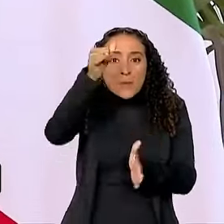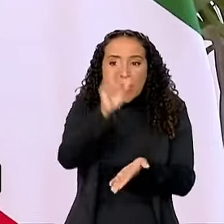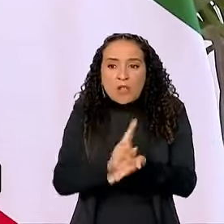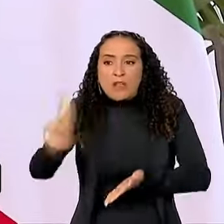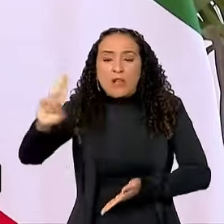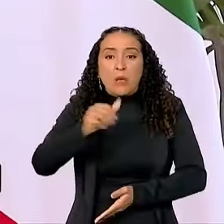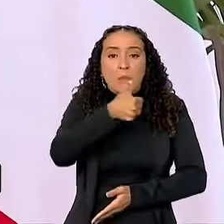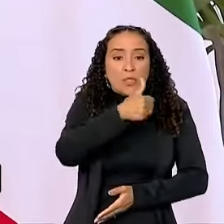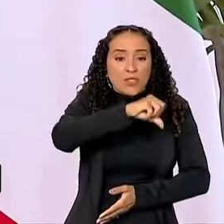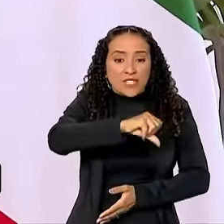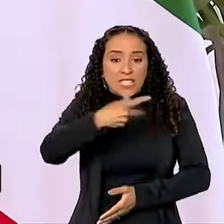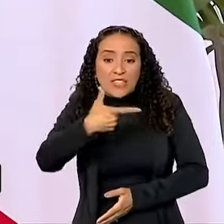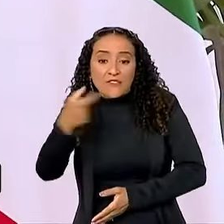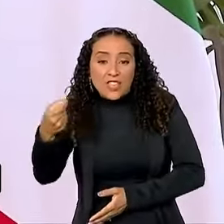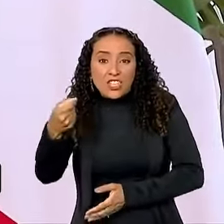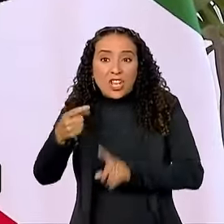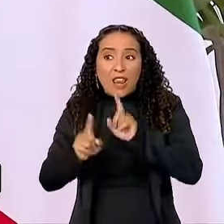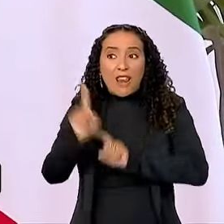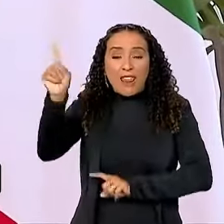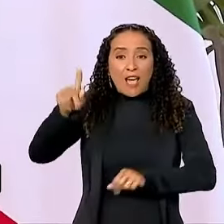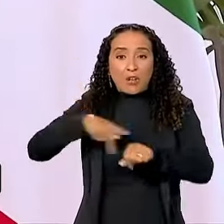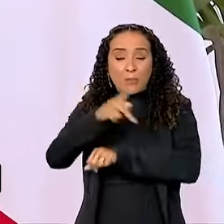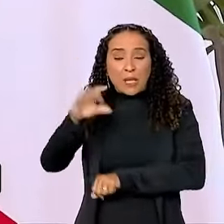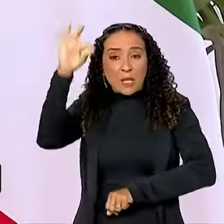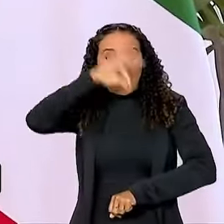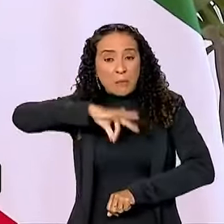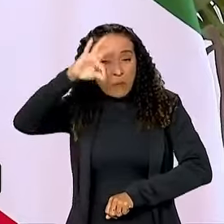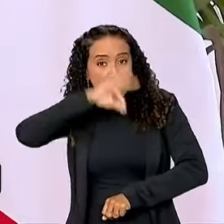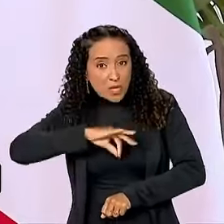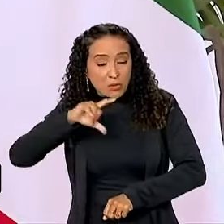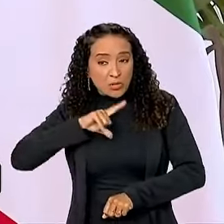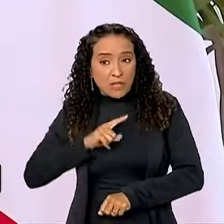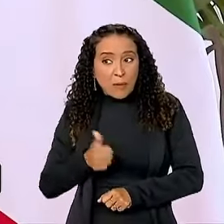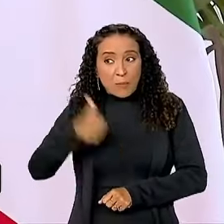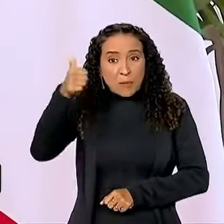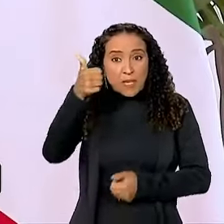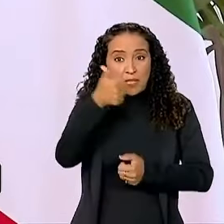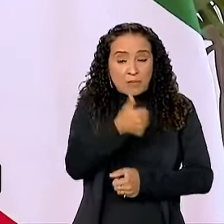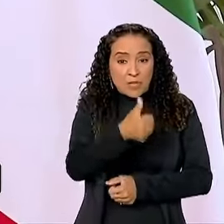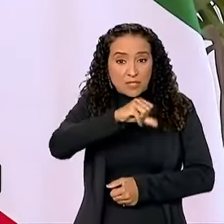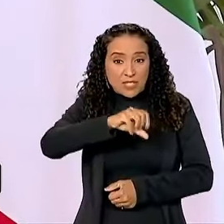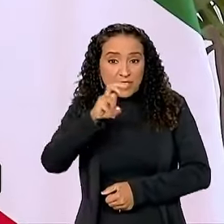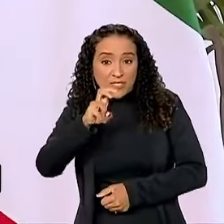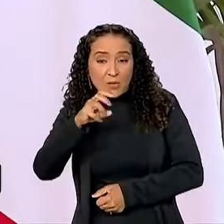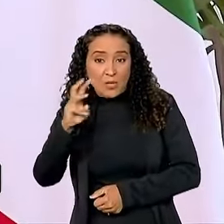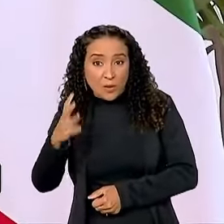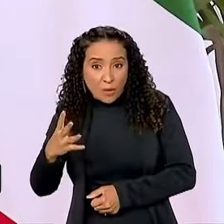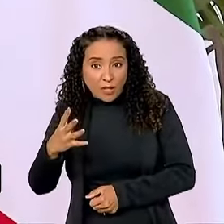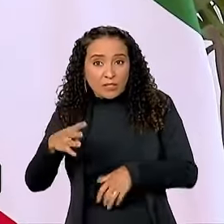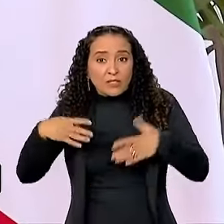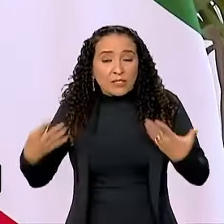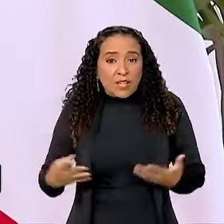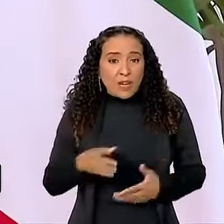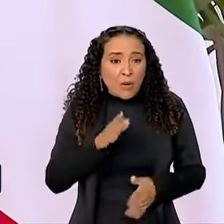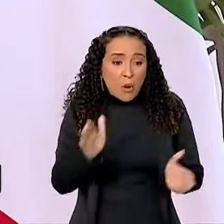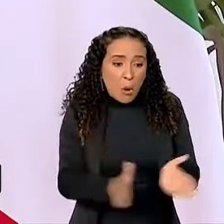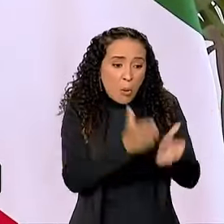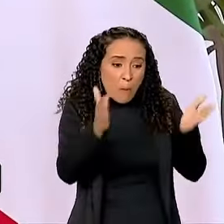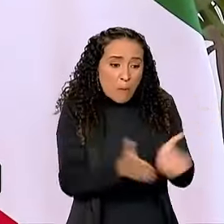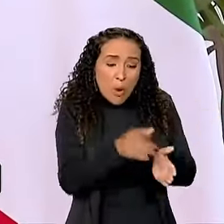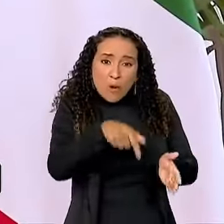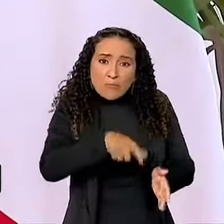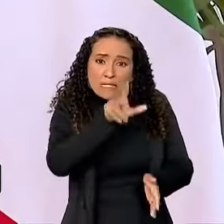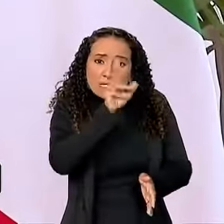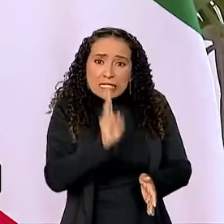em 1920, quando o Peru teve a primeira em 1554. Então, o povo pobre sempre foi esquecido. Se não